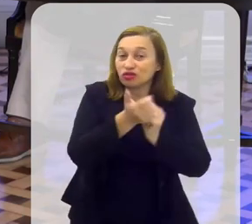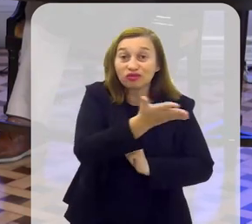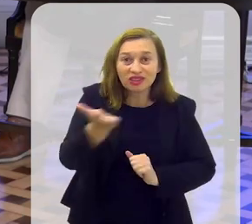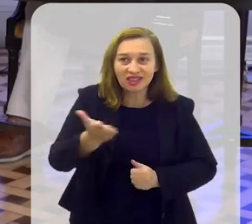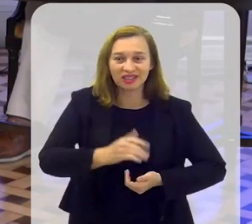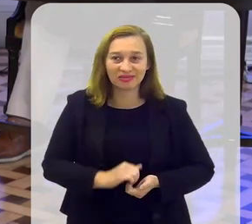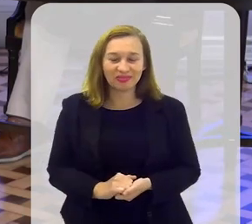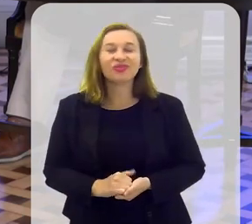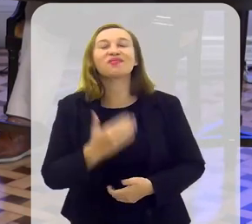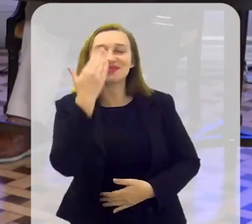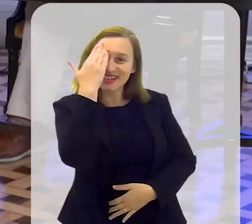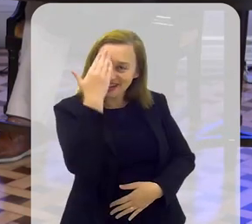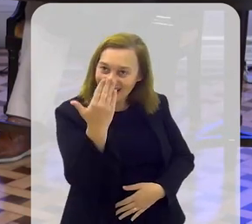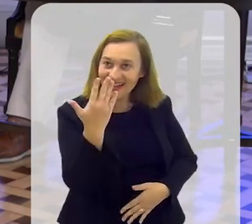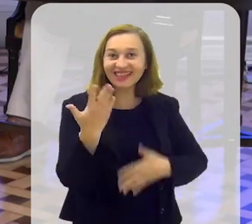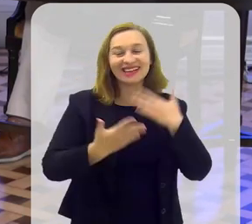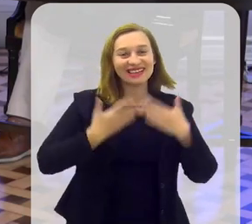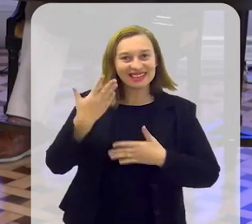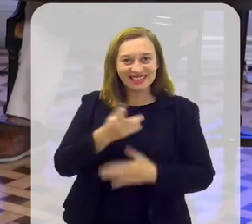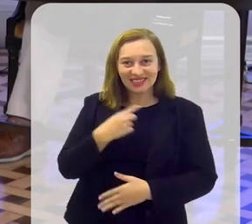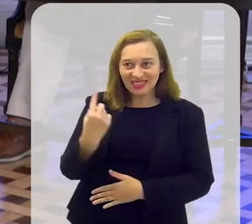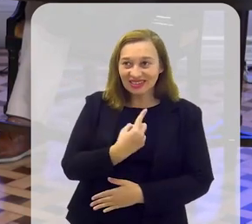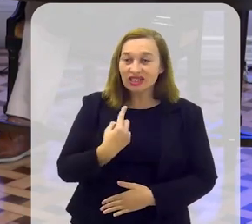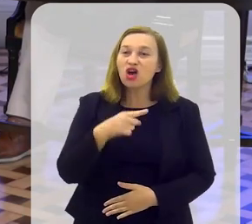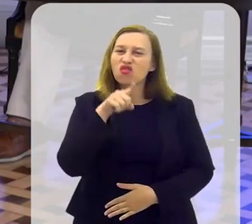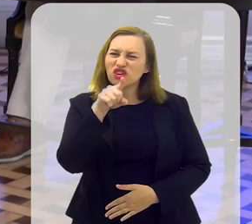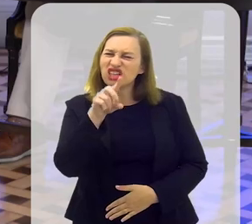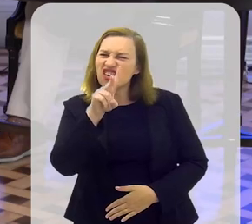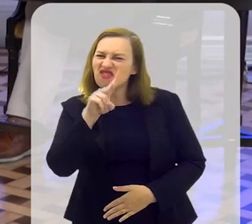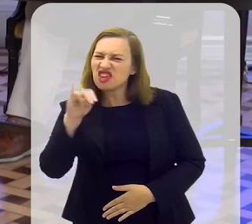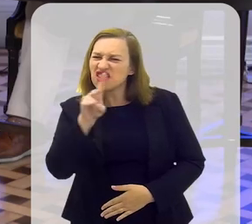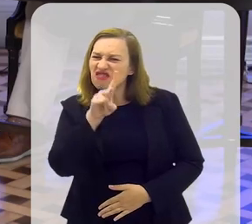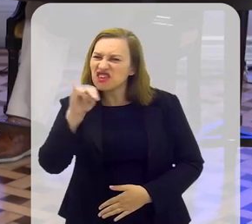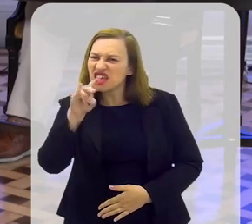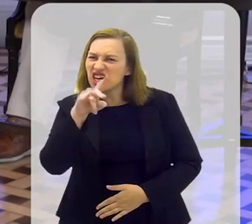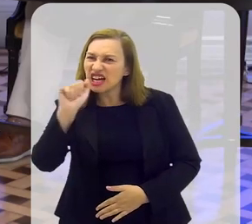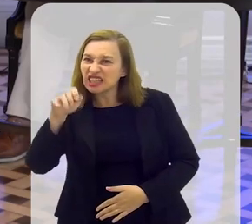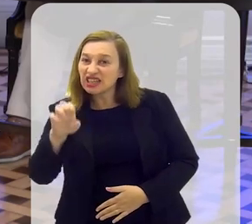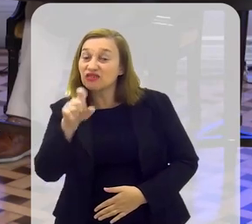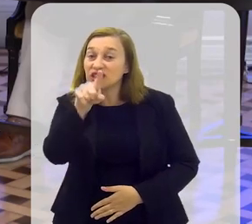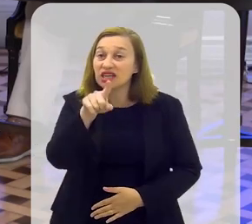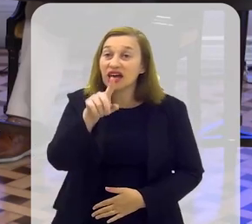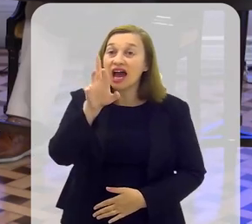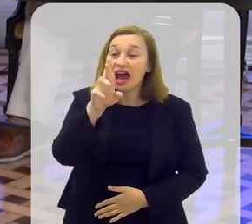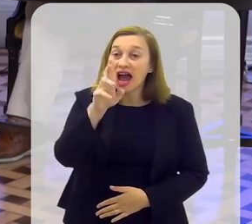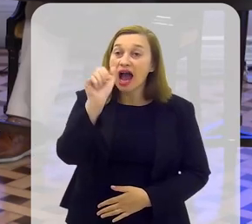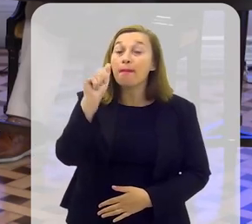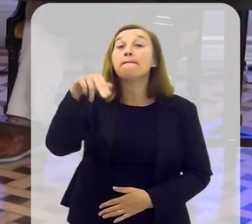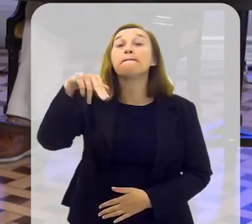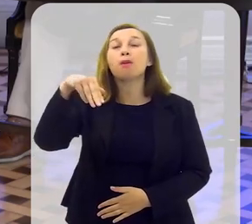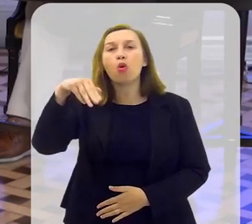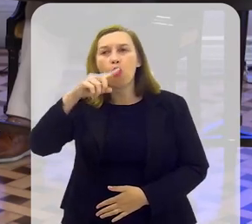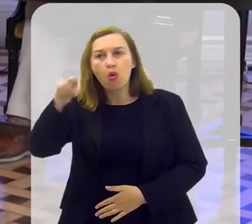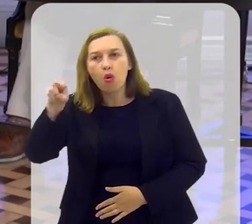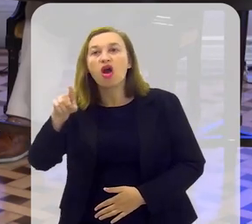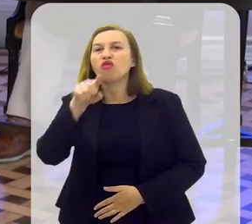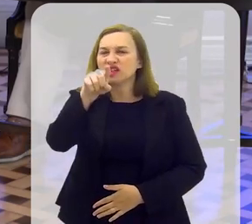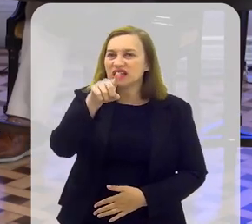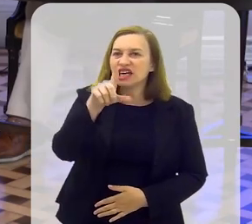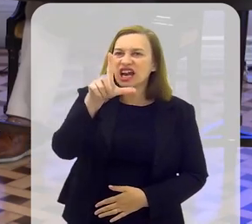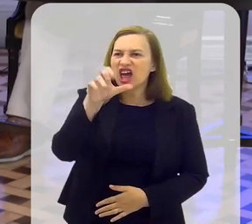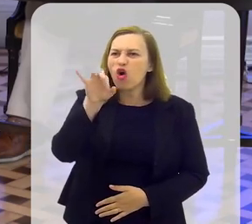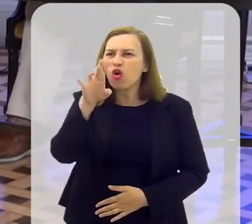obrigado você é a Viviane você é o amor Ramon você é o